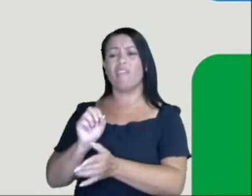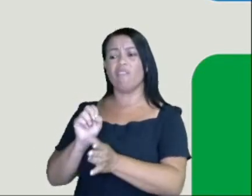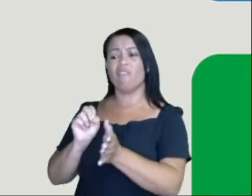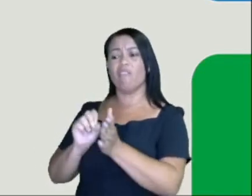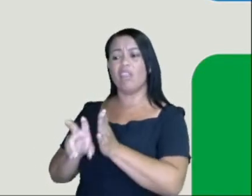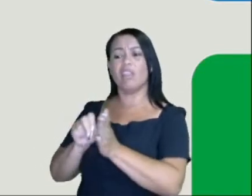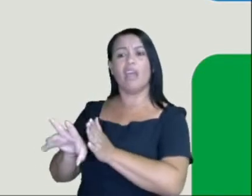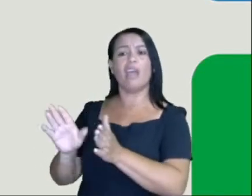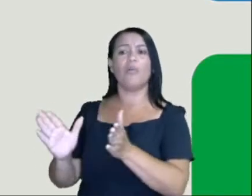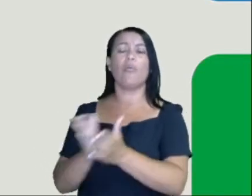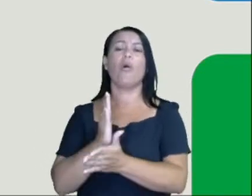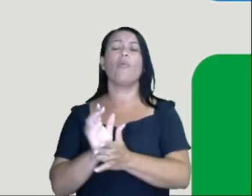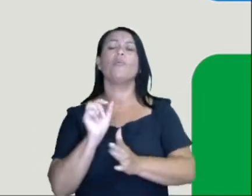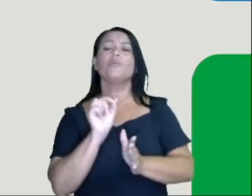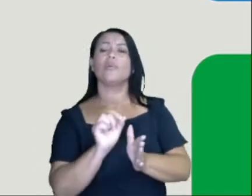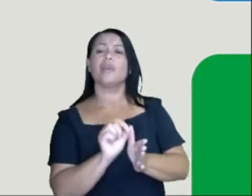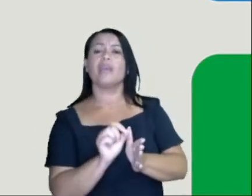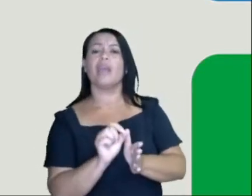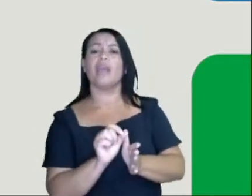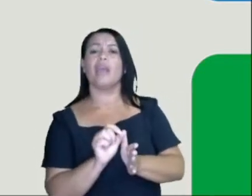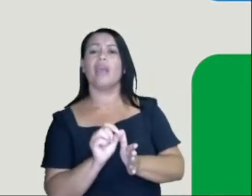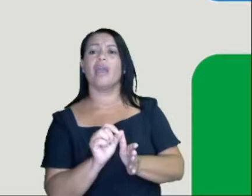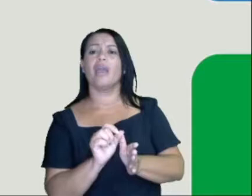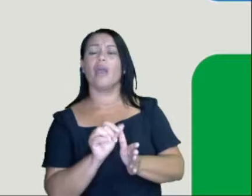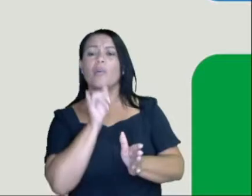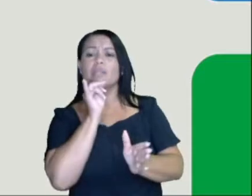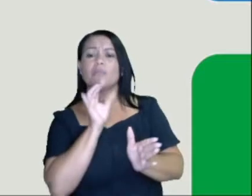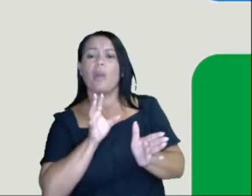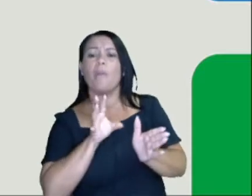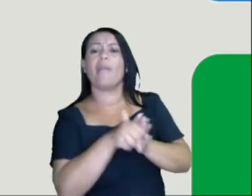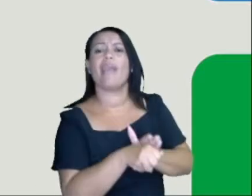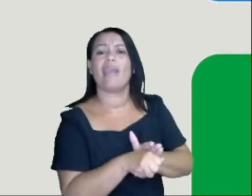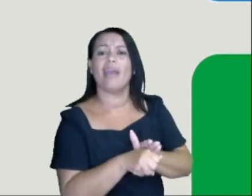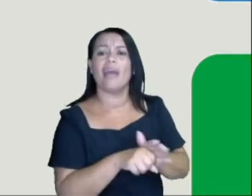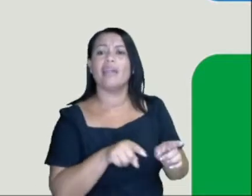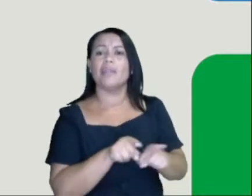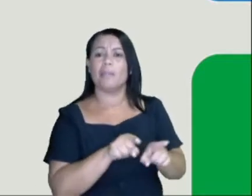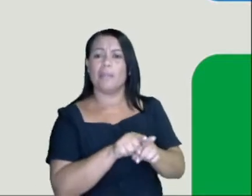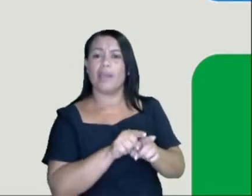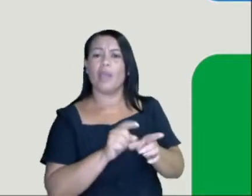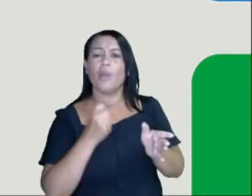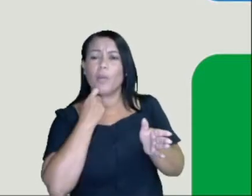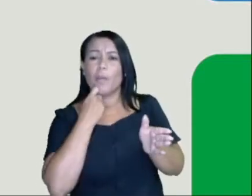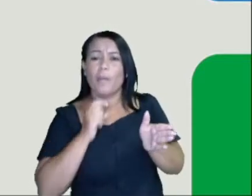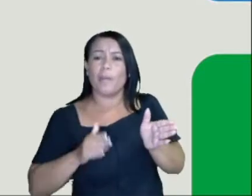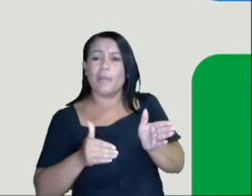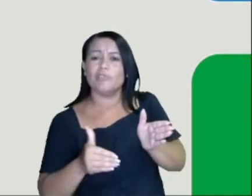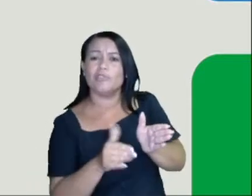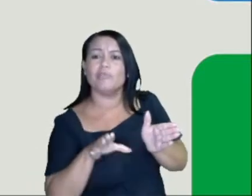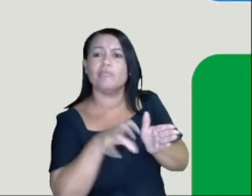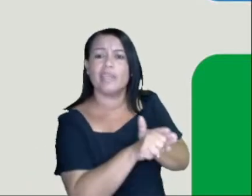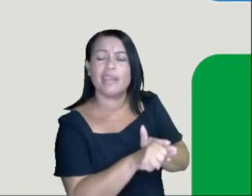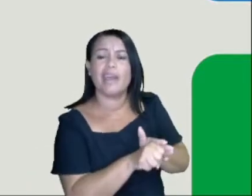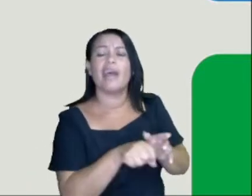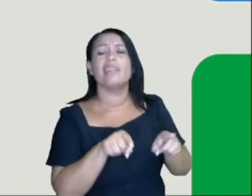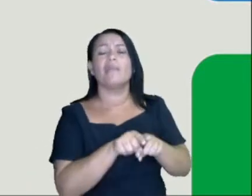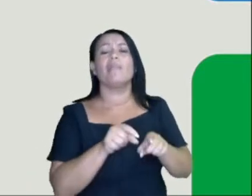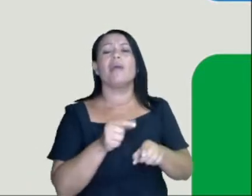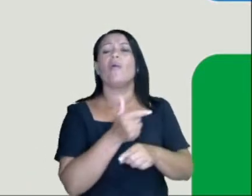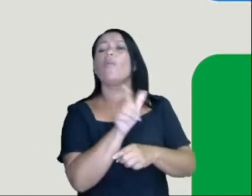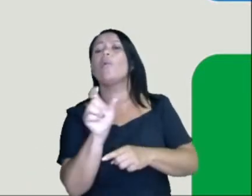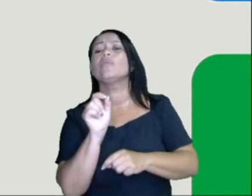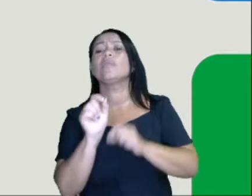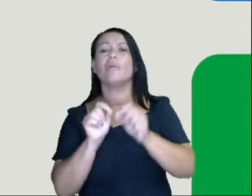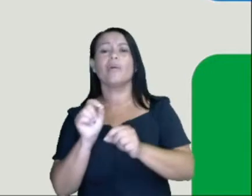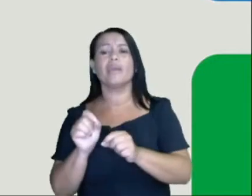tem a função de prender o peixinho que passa entre seus tentáculos, outro tem a função